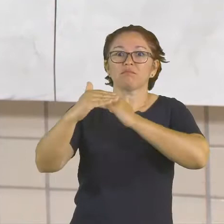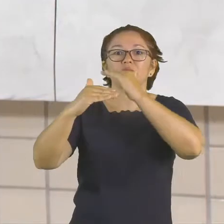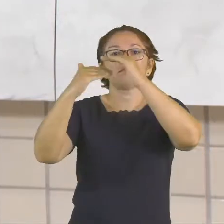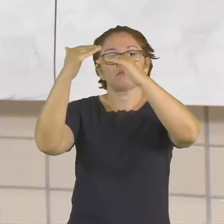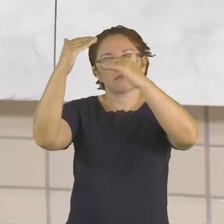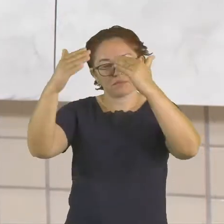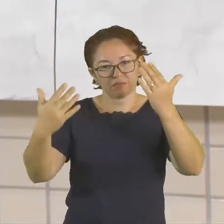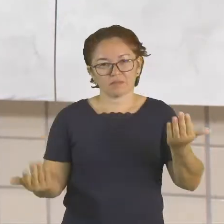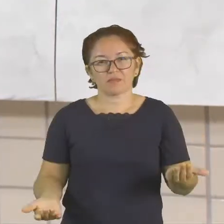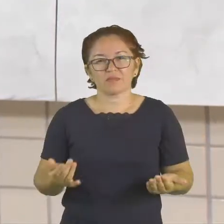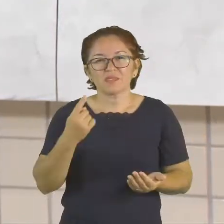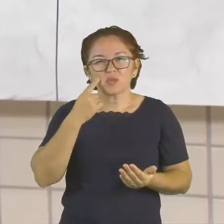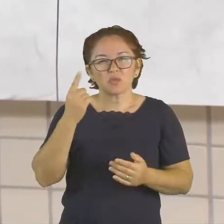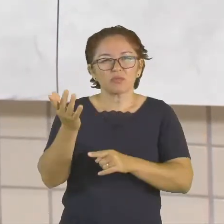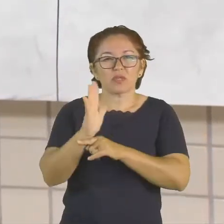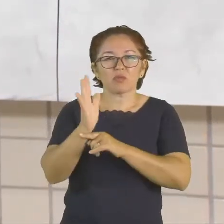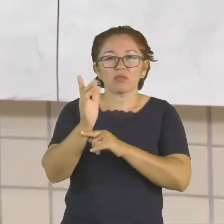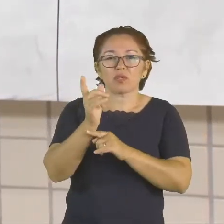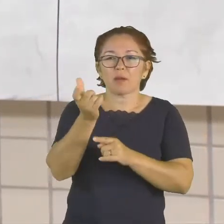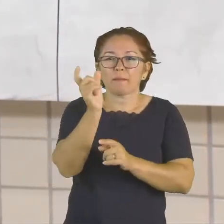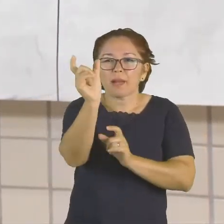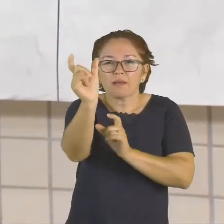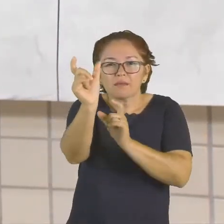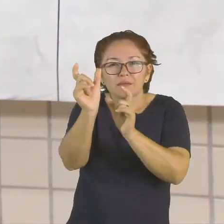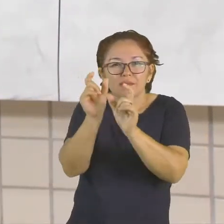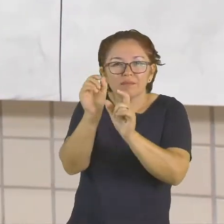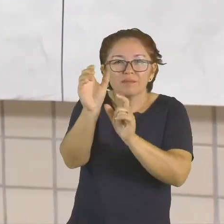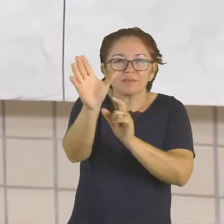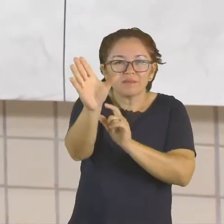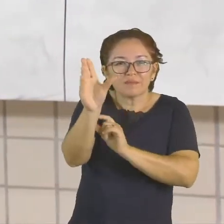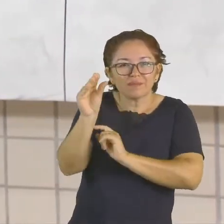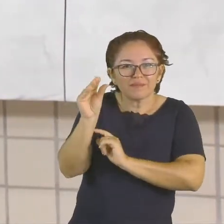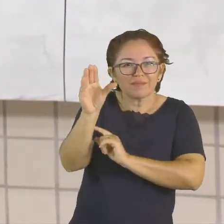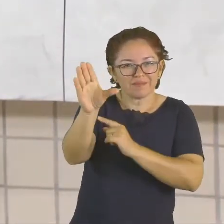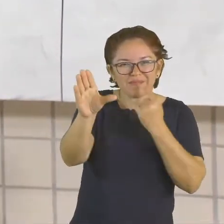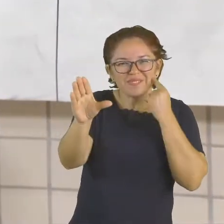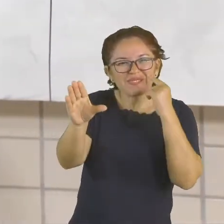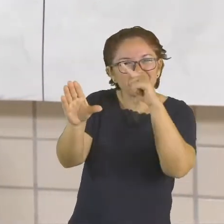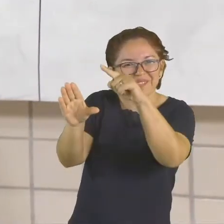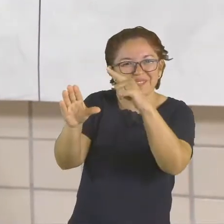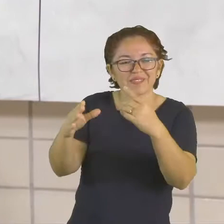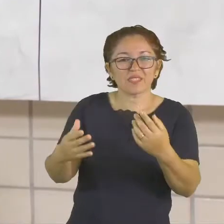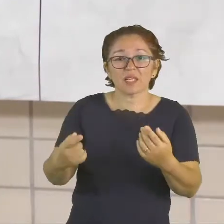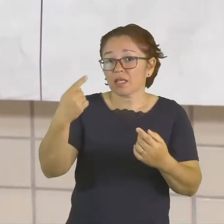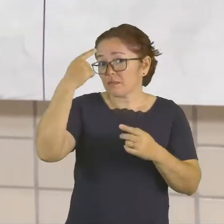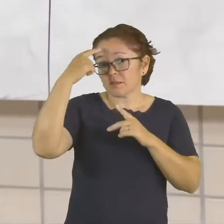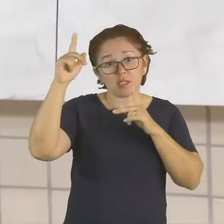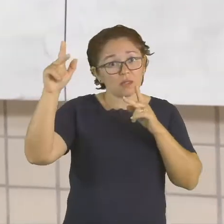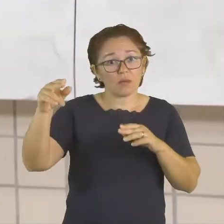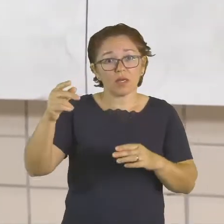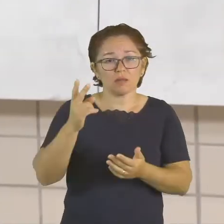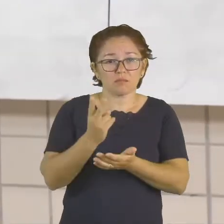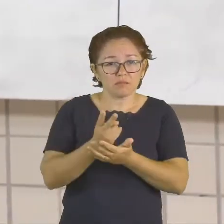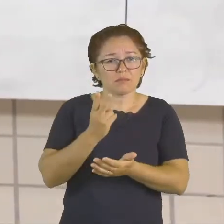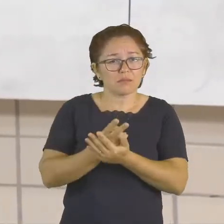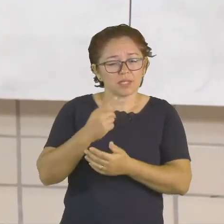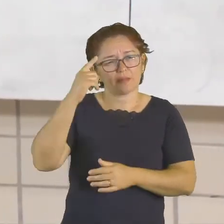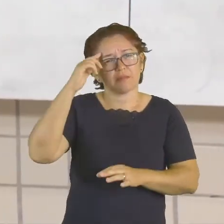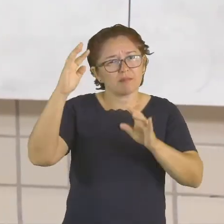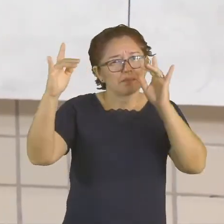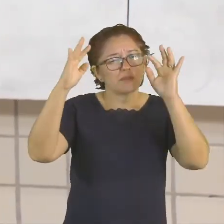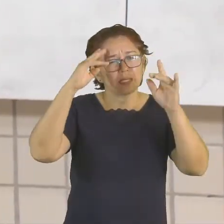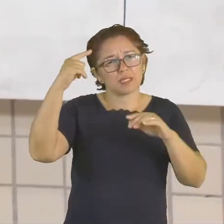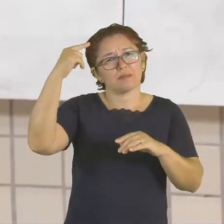das palavras aí mostra esse constante movimento da nossa mente. A gente não para, é o tempo todo pensando, criando,